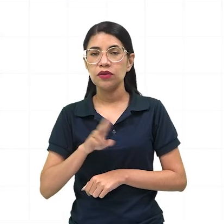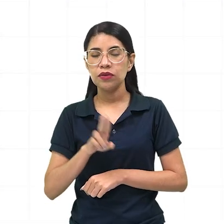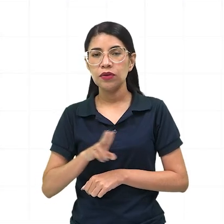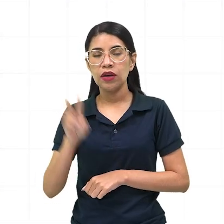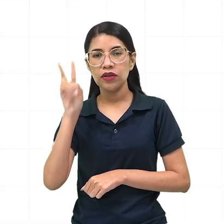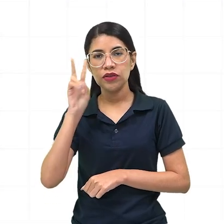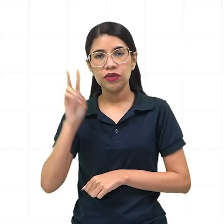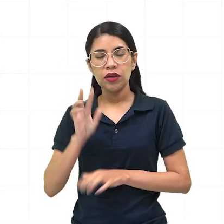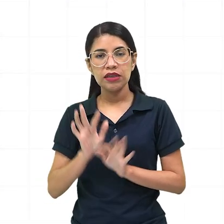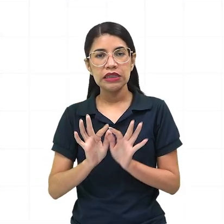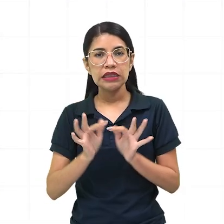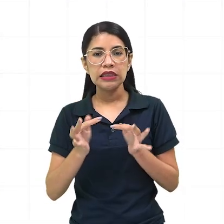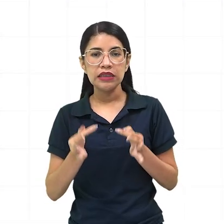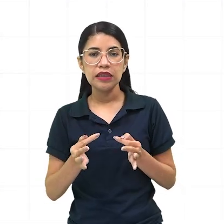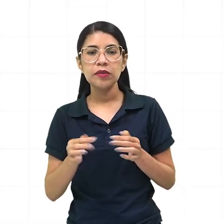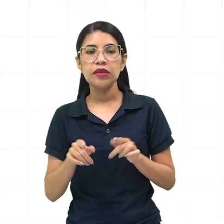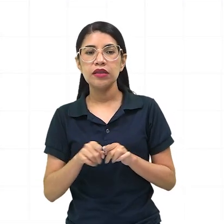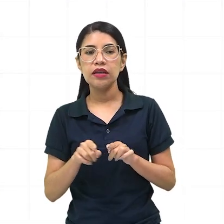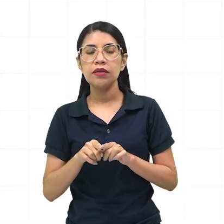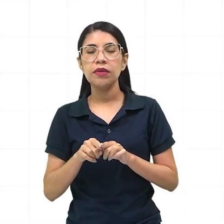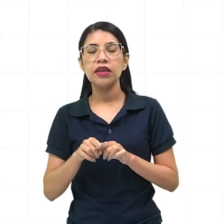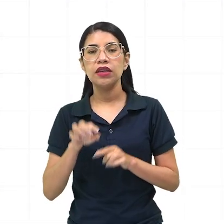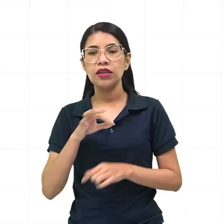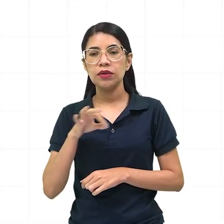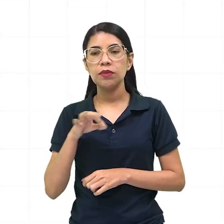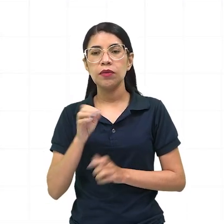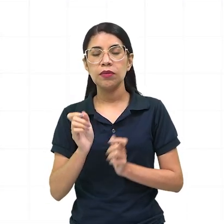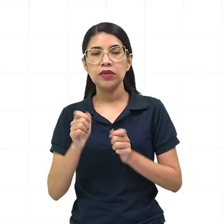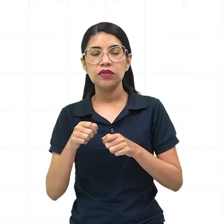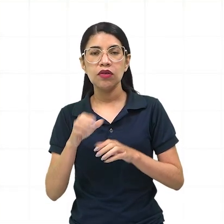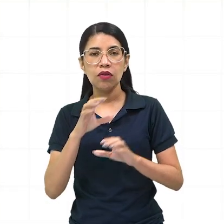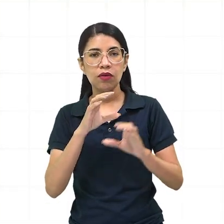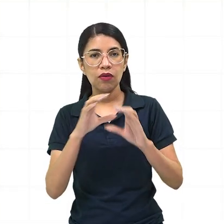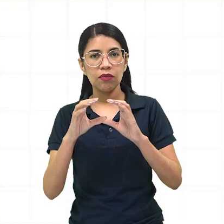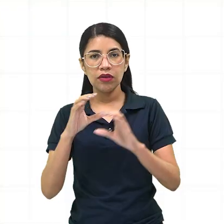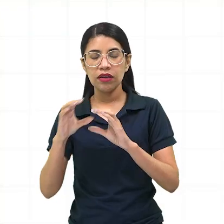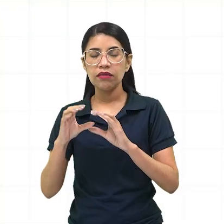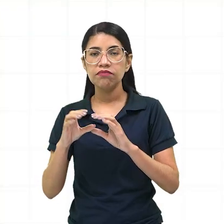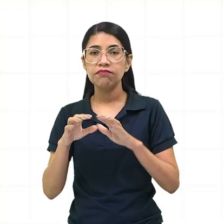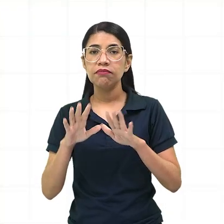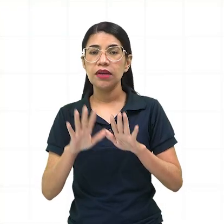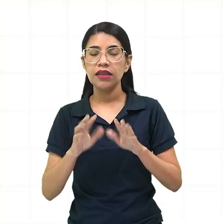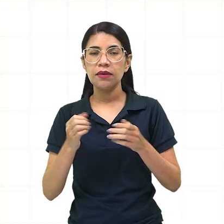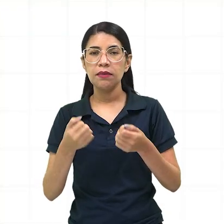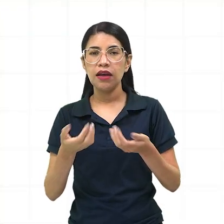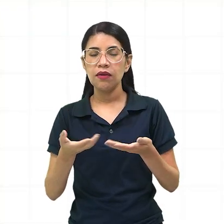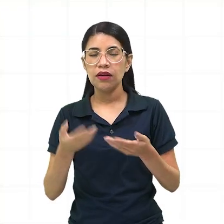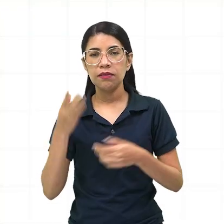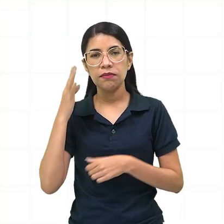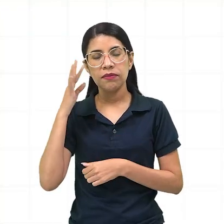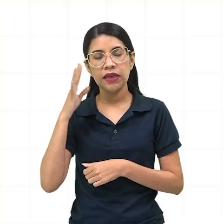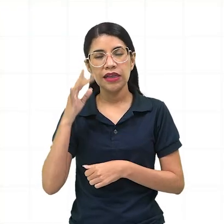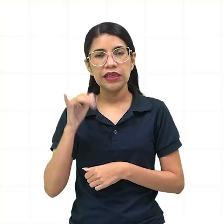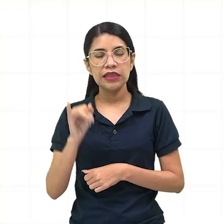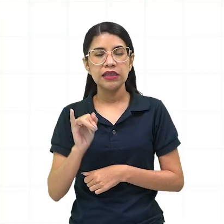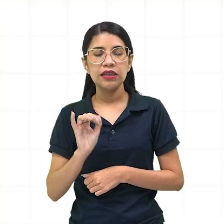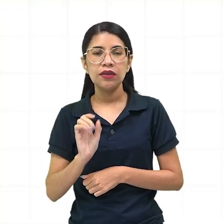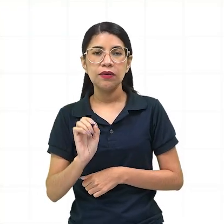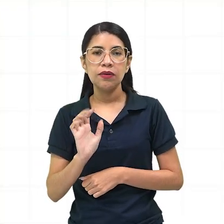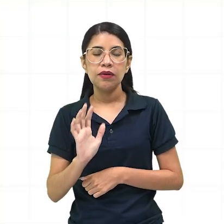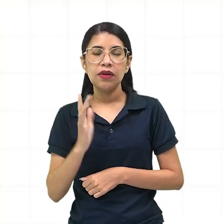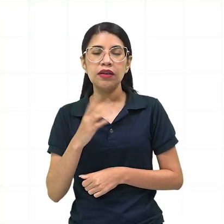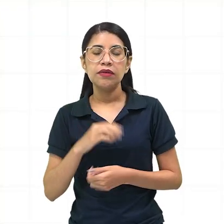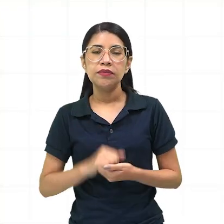histórias, símbolos e rituais como forma de comunicação. Para pensar, se nós fôssemos fazer